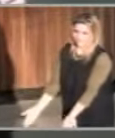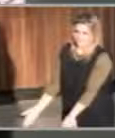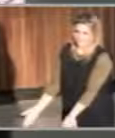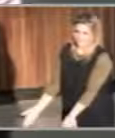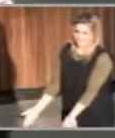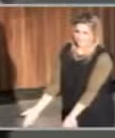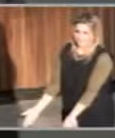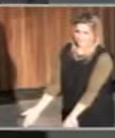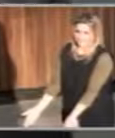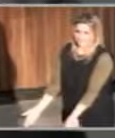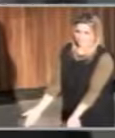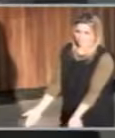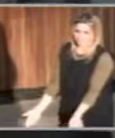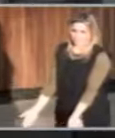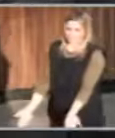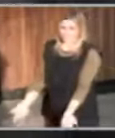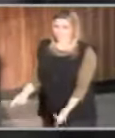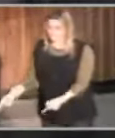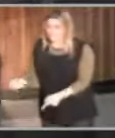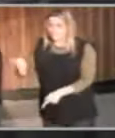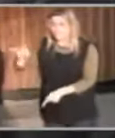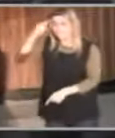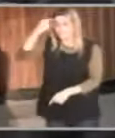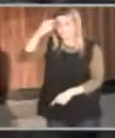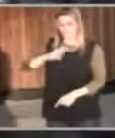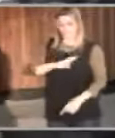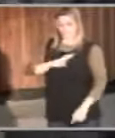eles vão apenas aprender a religião